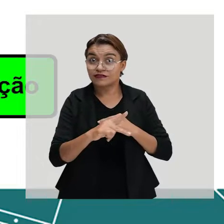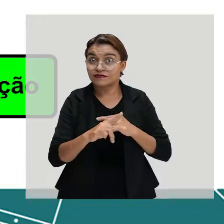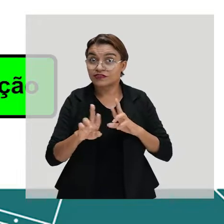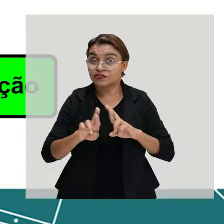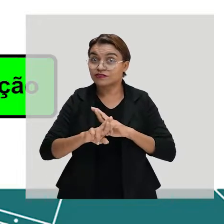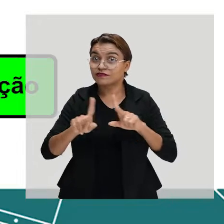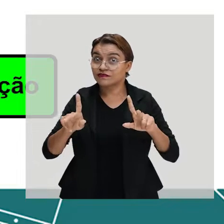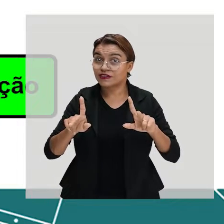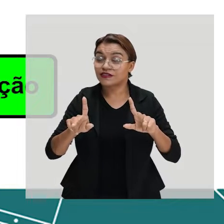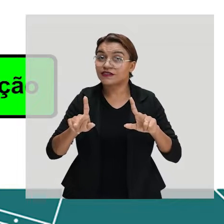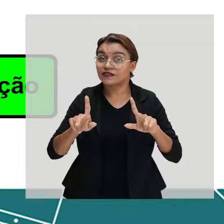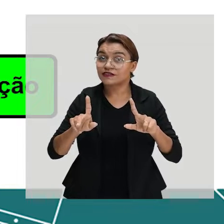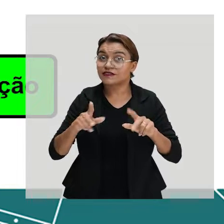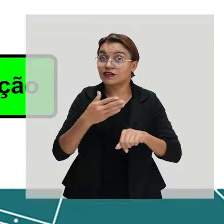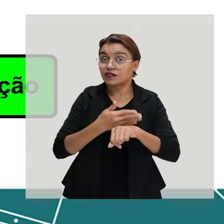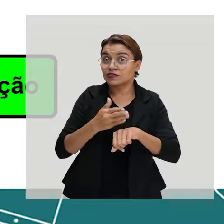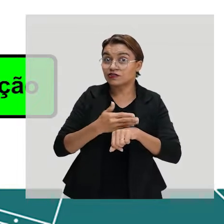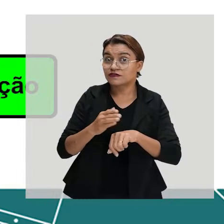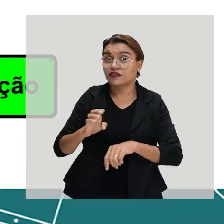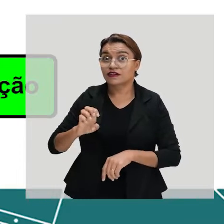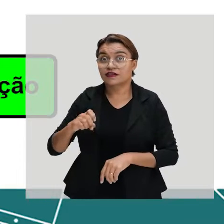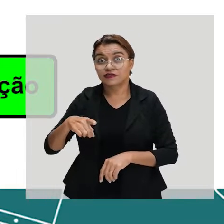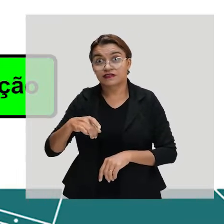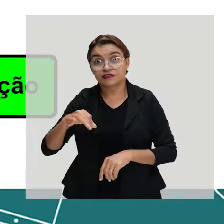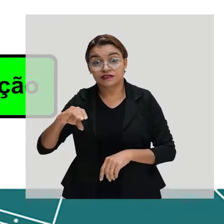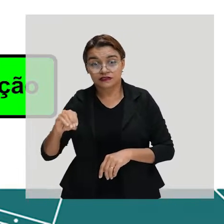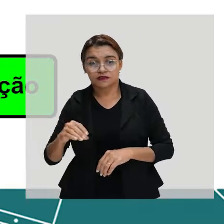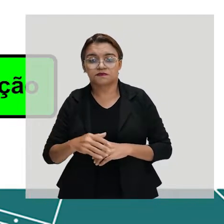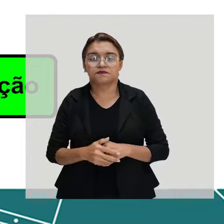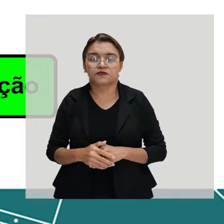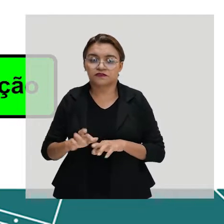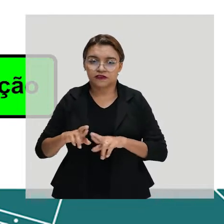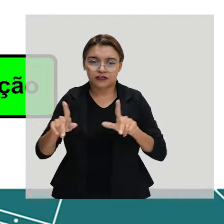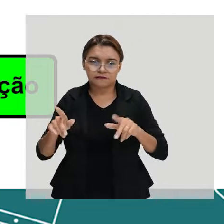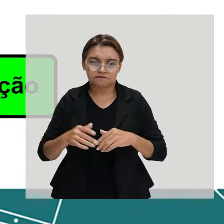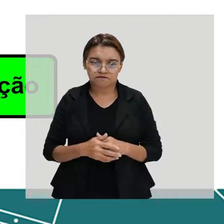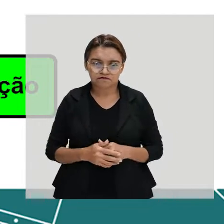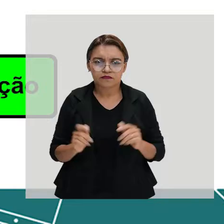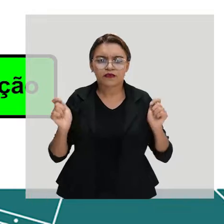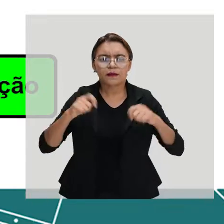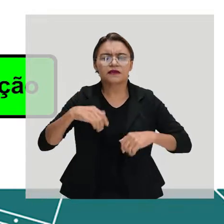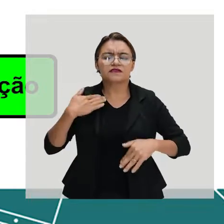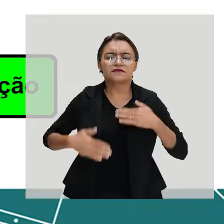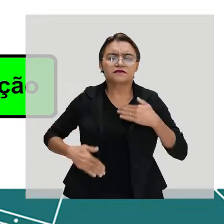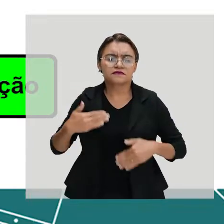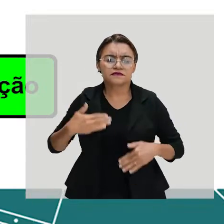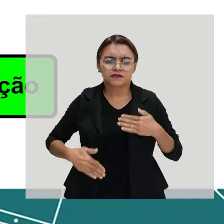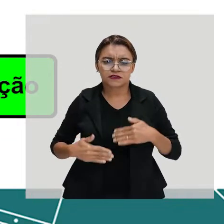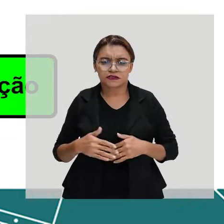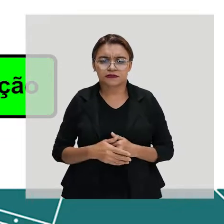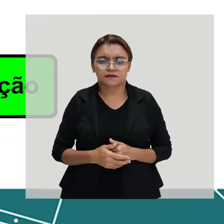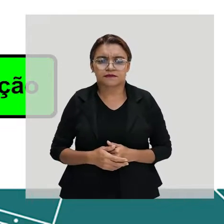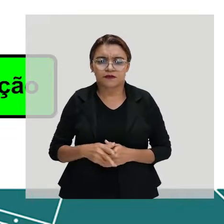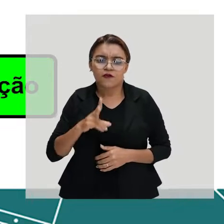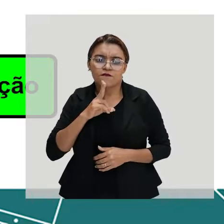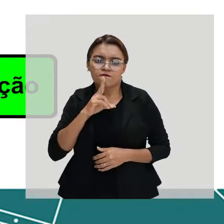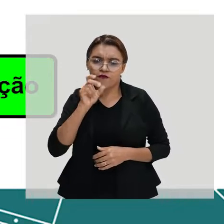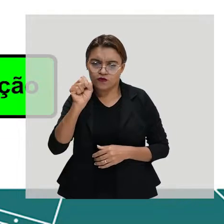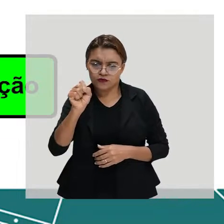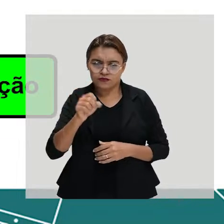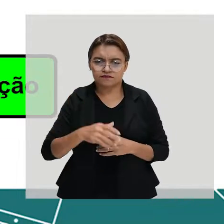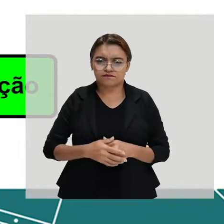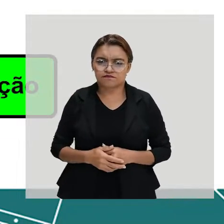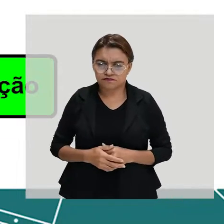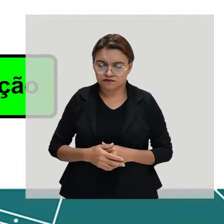entre atividade física e exercício físico bom então as capacidades físicas por exemplo que eu posso estar a força